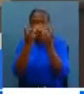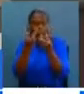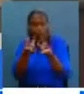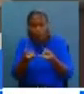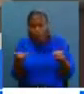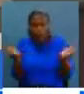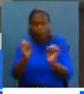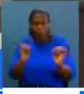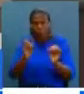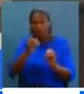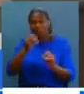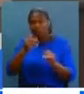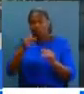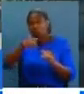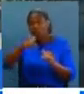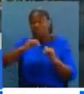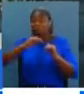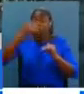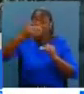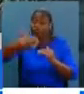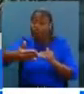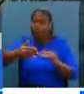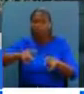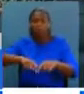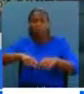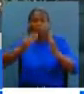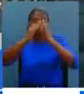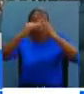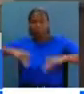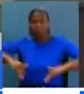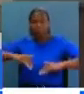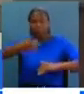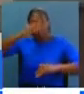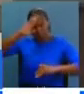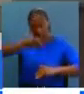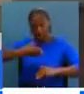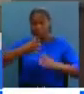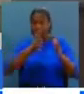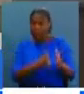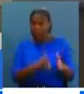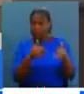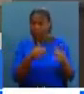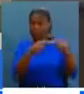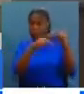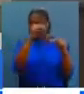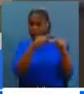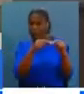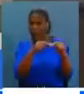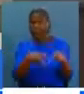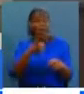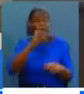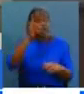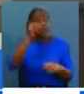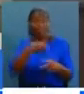estabilidade, cedo ou tarde isso começa a cair. Mas também não tem que estar consciente, não tem que falar claro. Uma boa parte de que essa construção clandestina